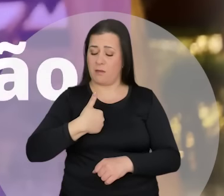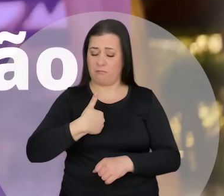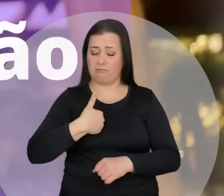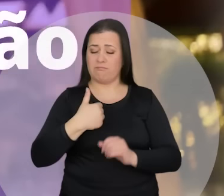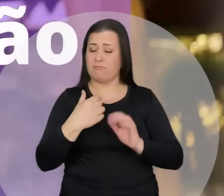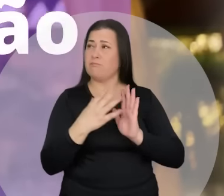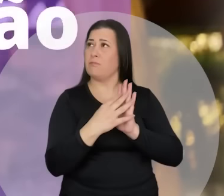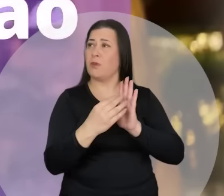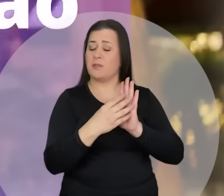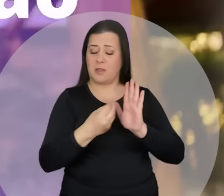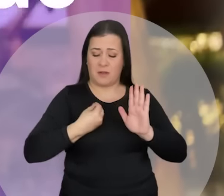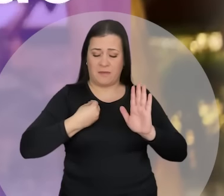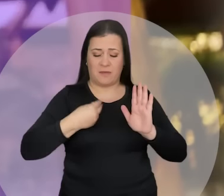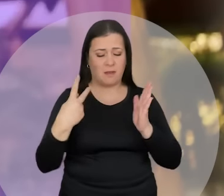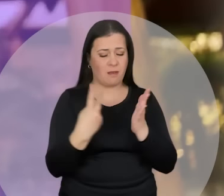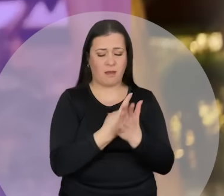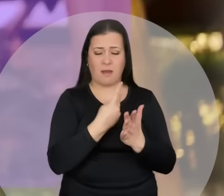fraco